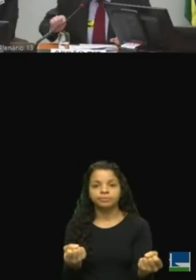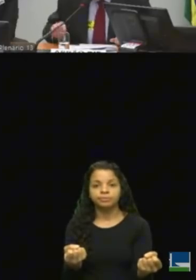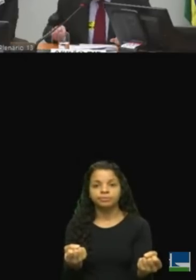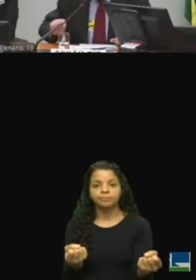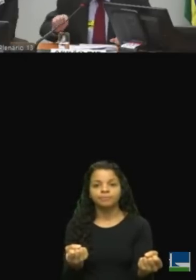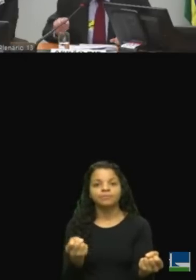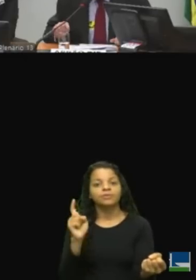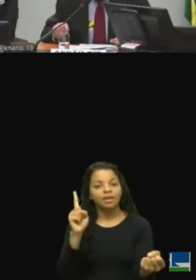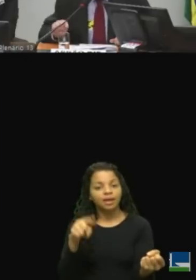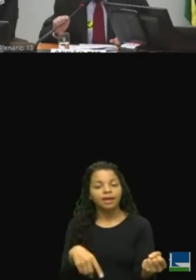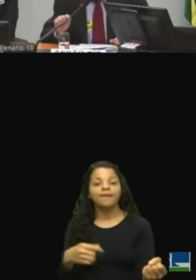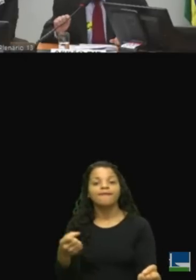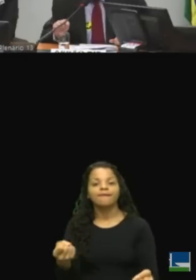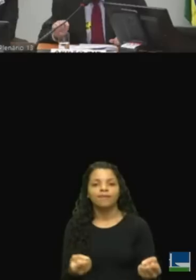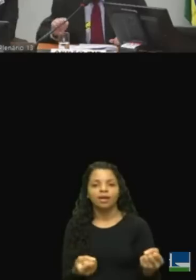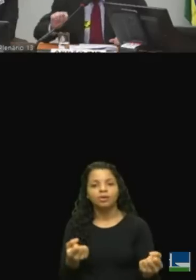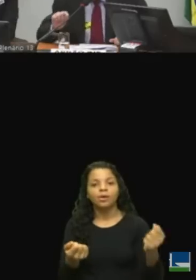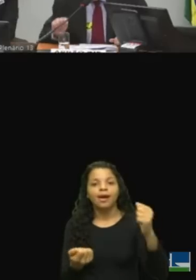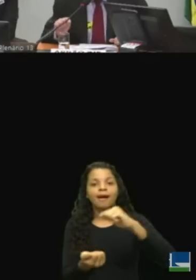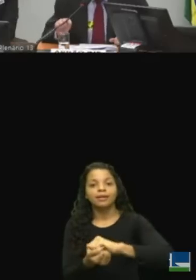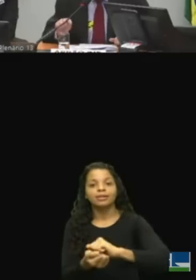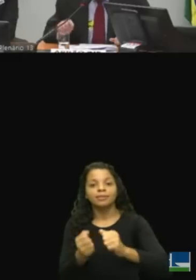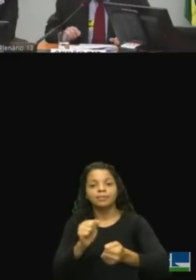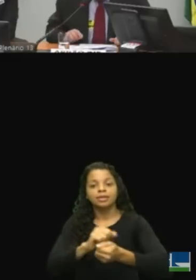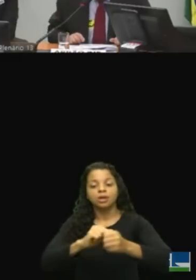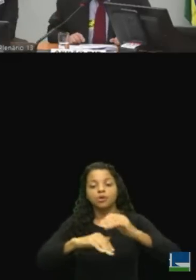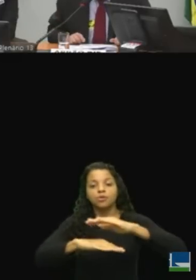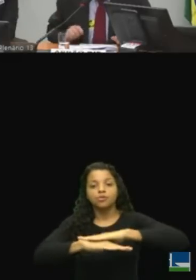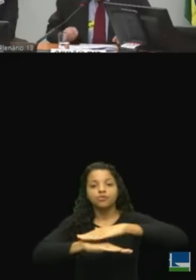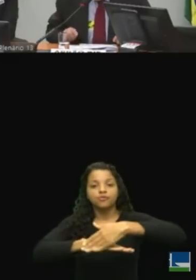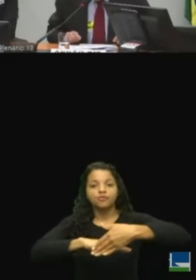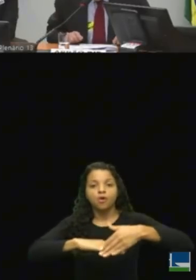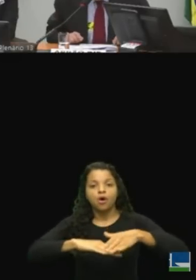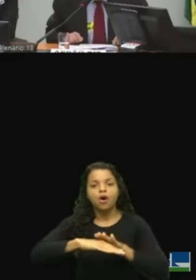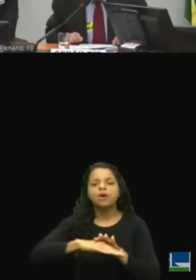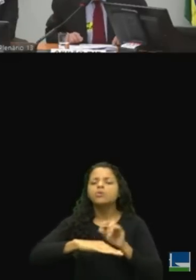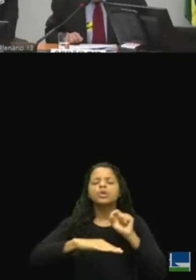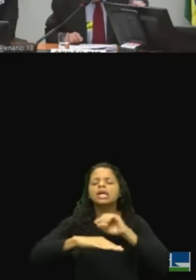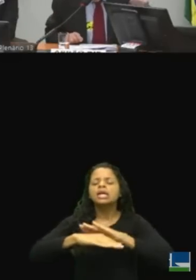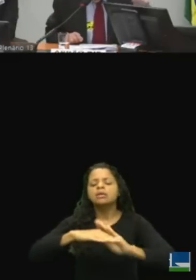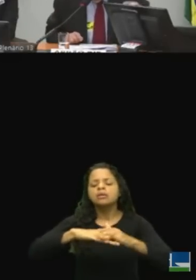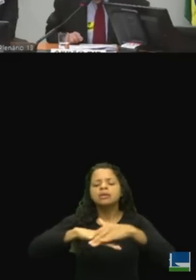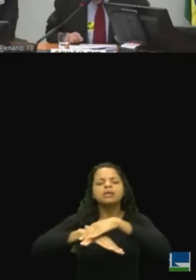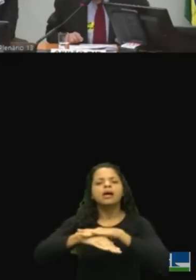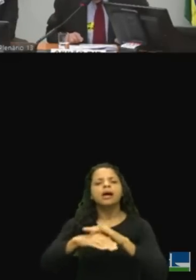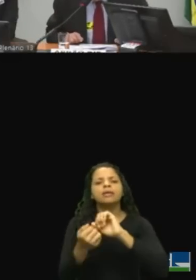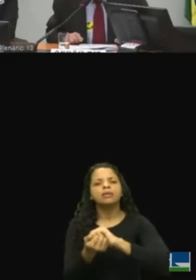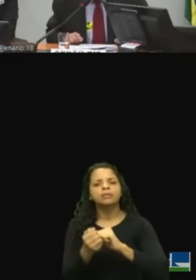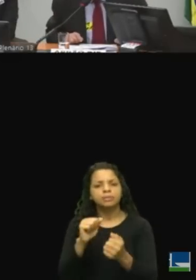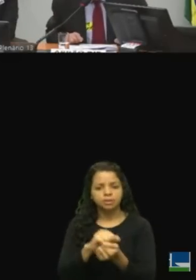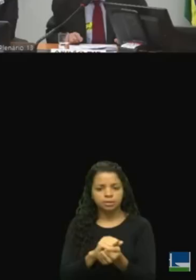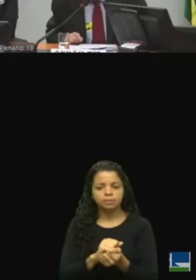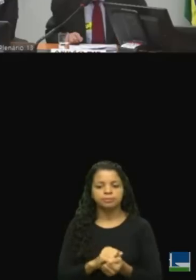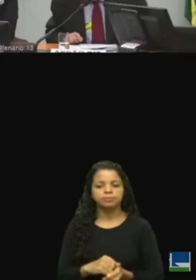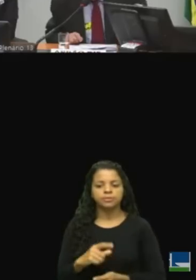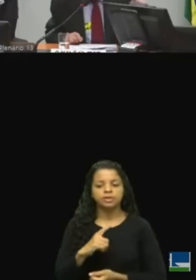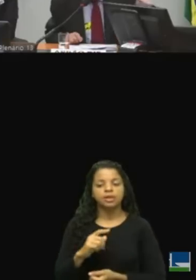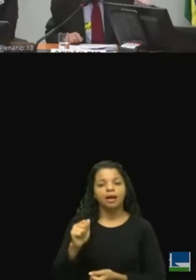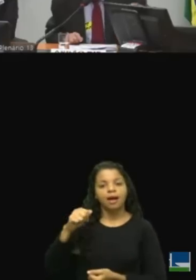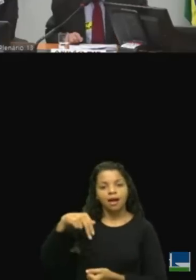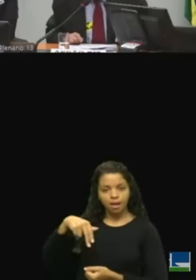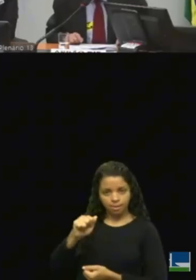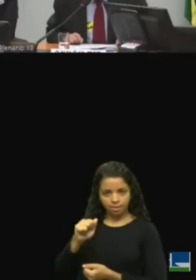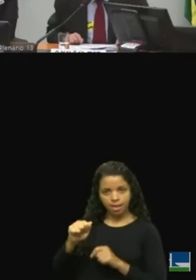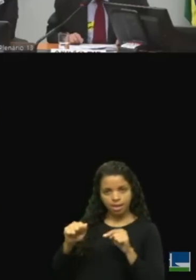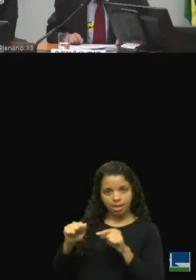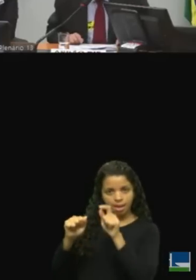Isenção apenas para veículos com adaptação externa. O que é adaptação externa? Tem aqui a Ana, mãe de uma criança